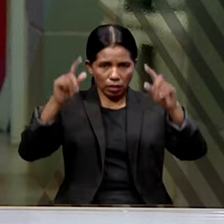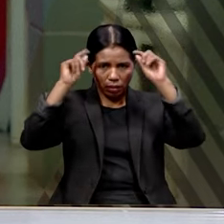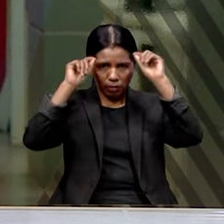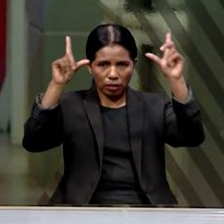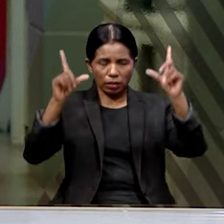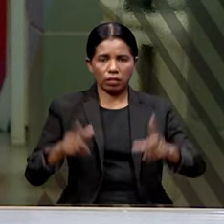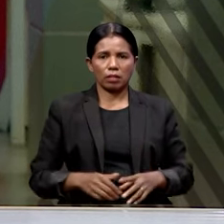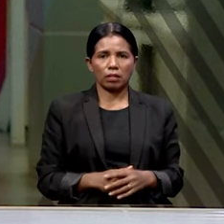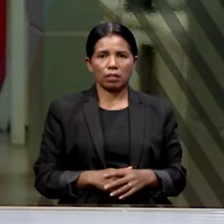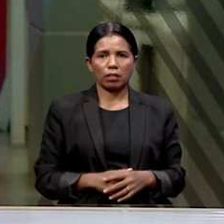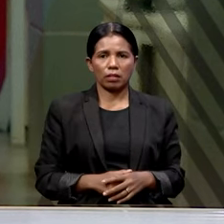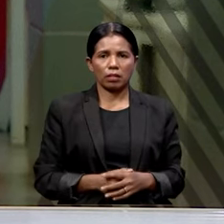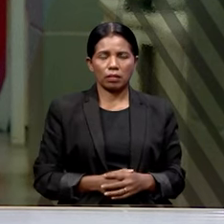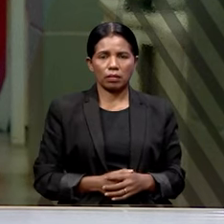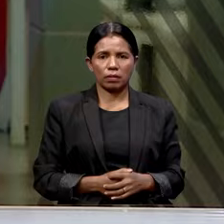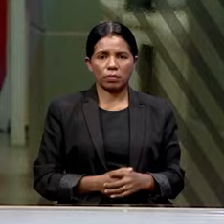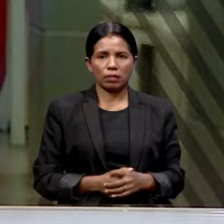Timor-Leste.